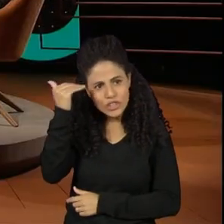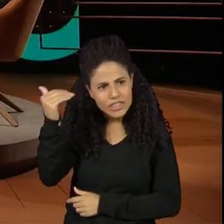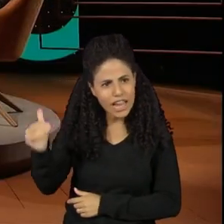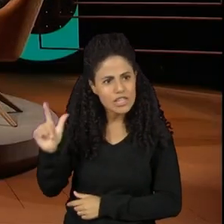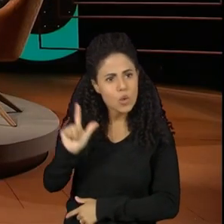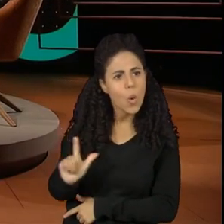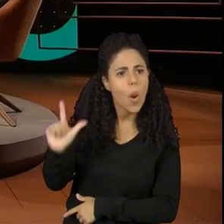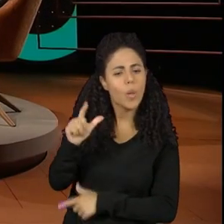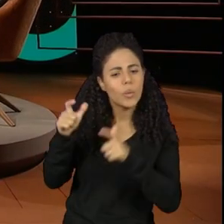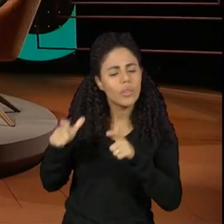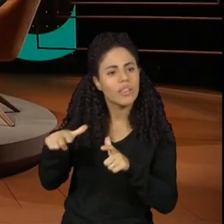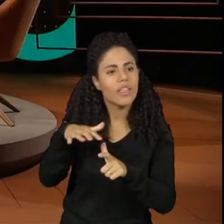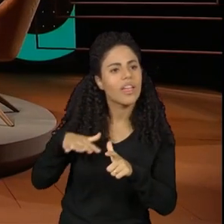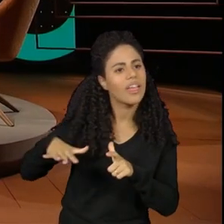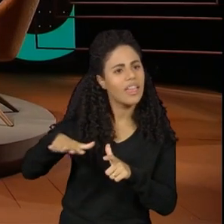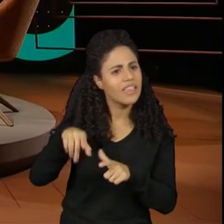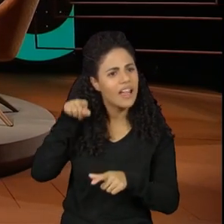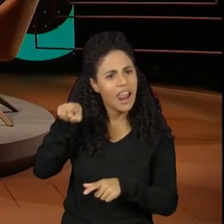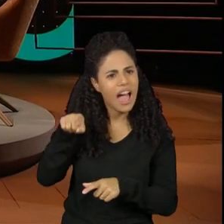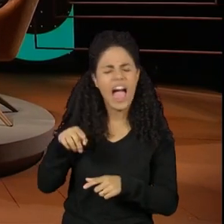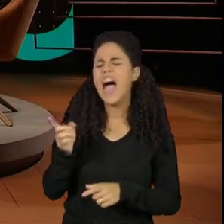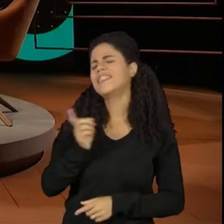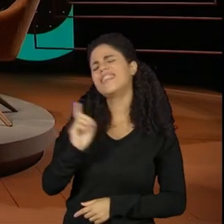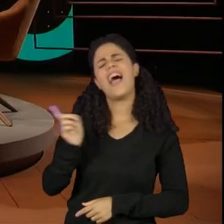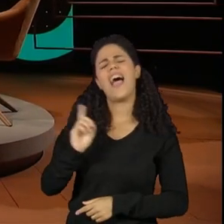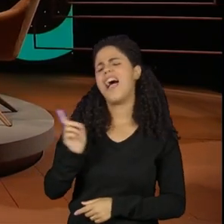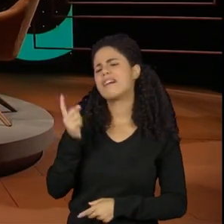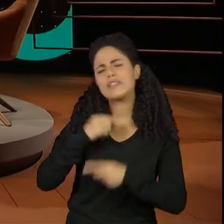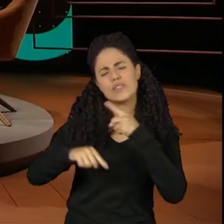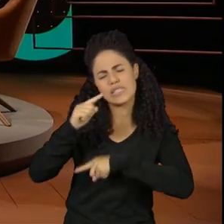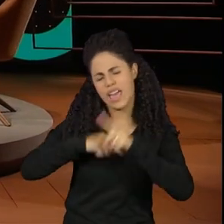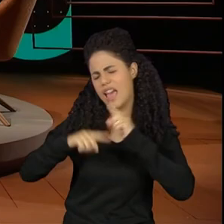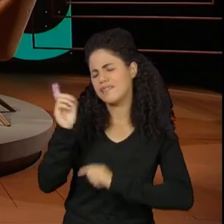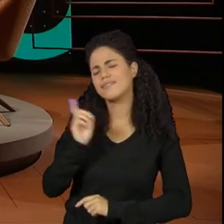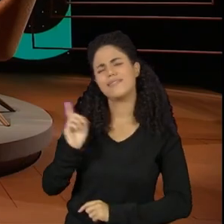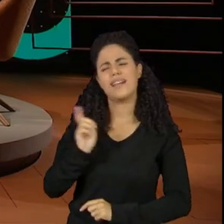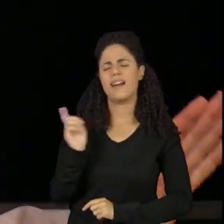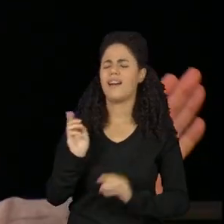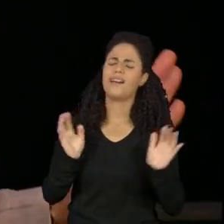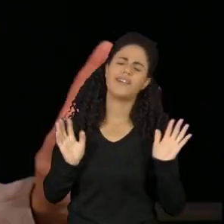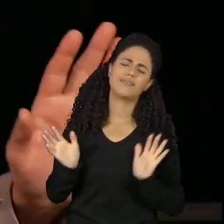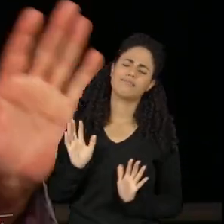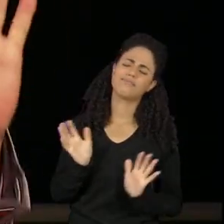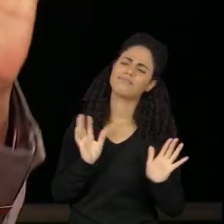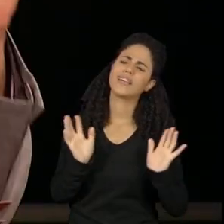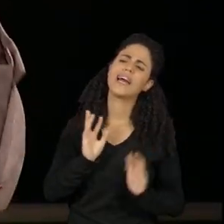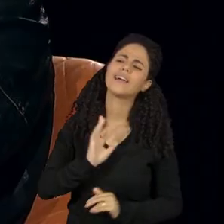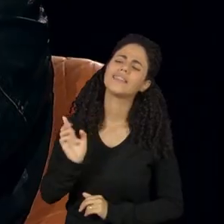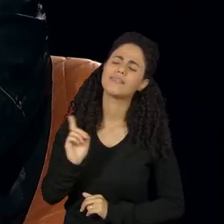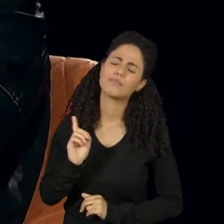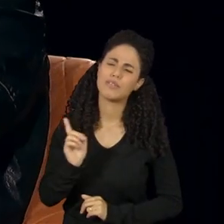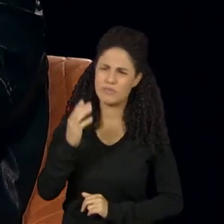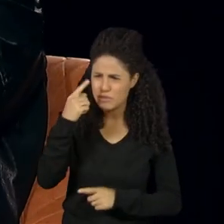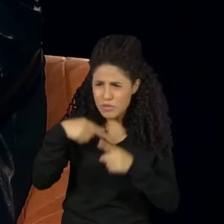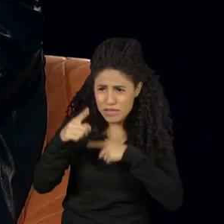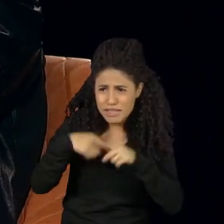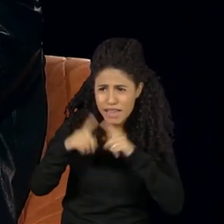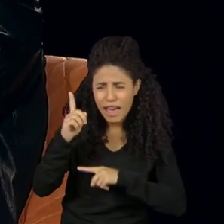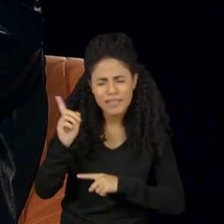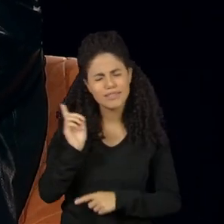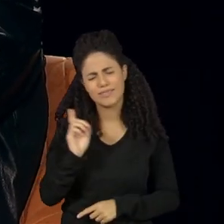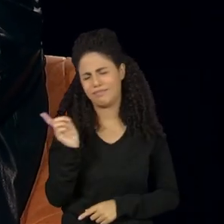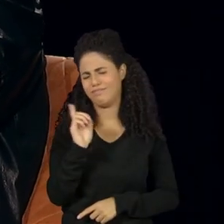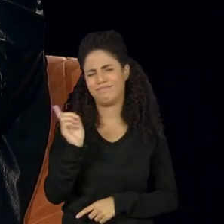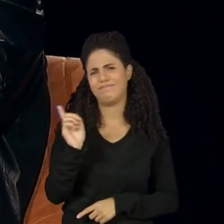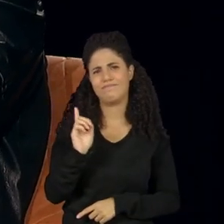Você viu uma azeitona por aí? Não, não fez sucesso. Em algum lugar você falou que ela fez um certo sucesso. Não, jamais. Essa peça foi